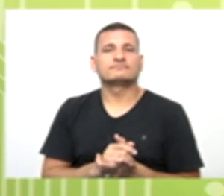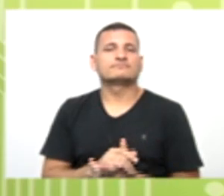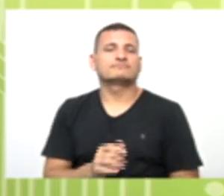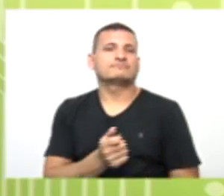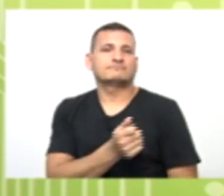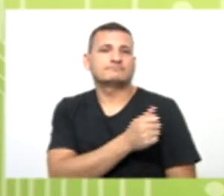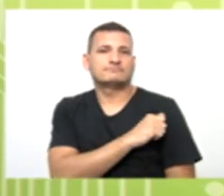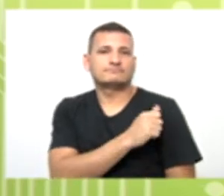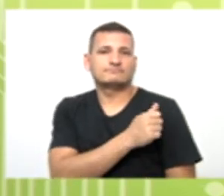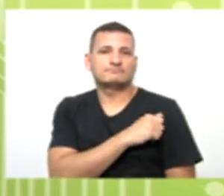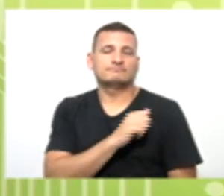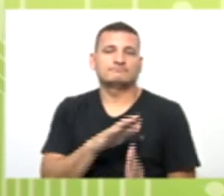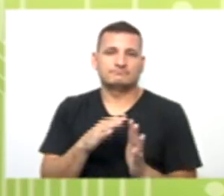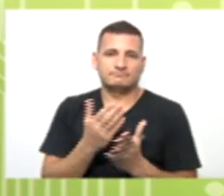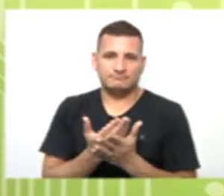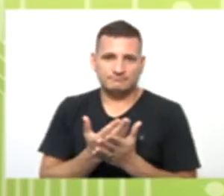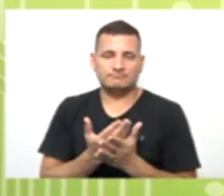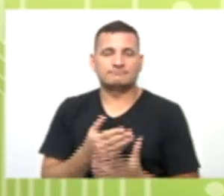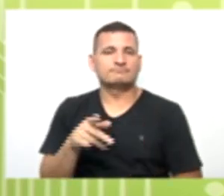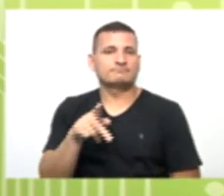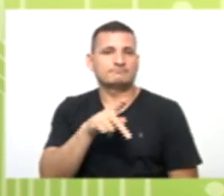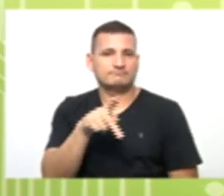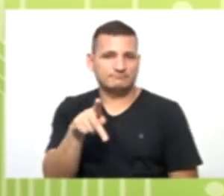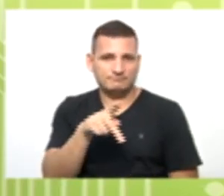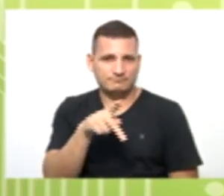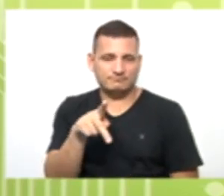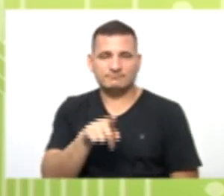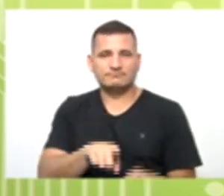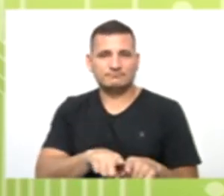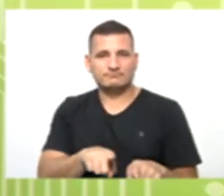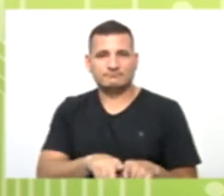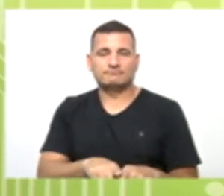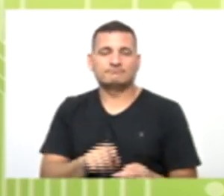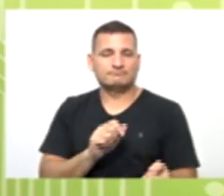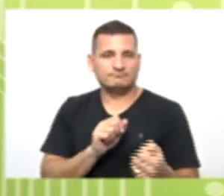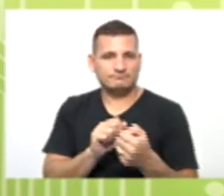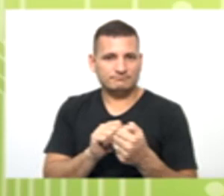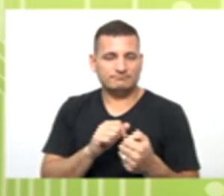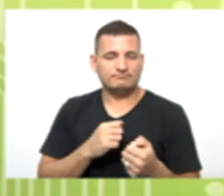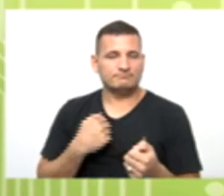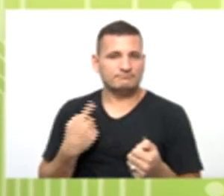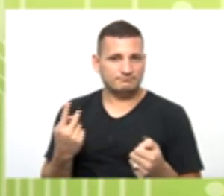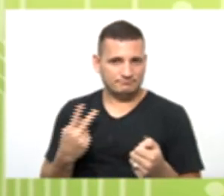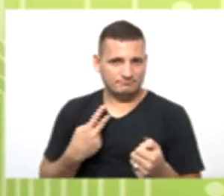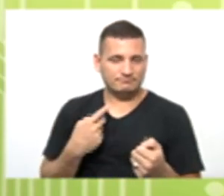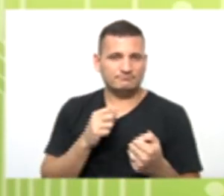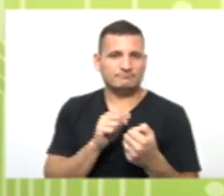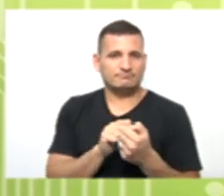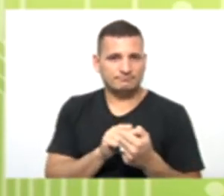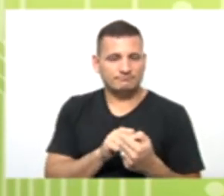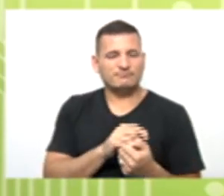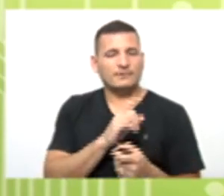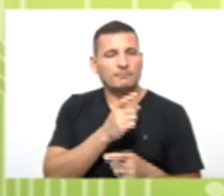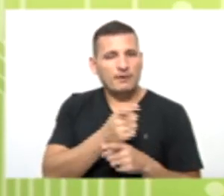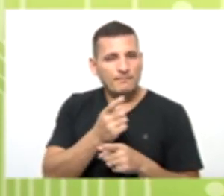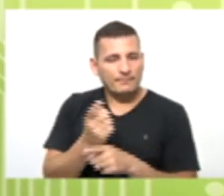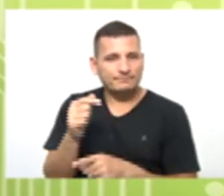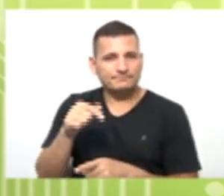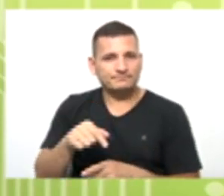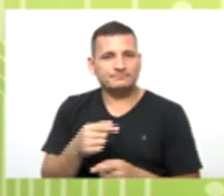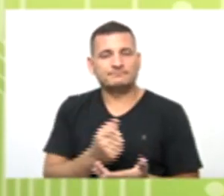das escolas, dos professores presenciais que estiveram conosco durante todos esses encontros, né,